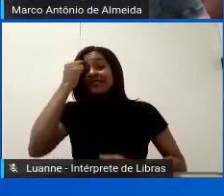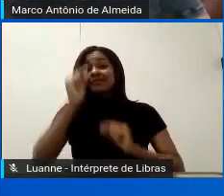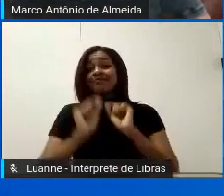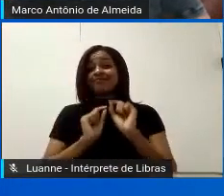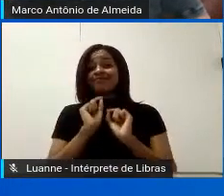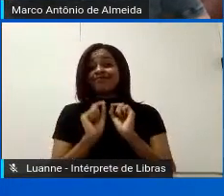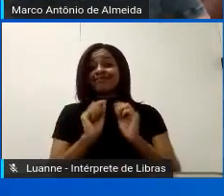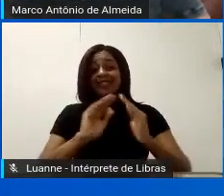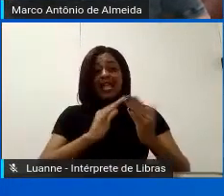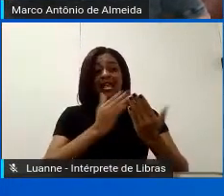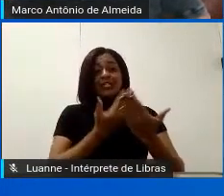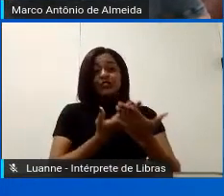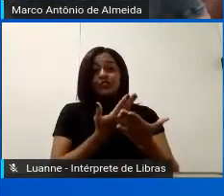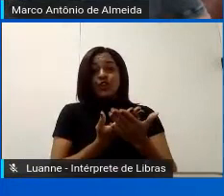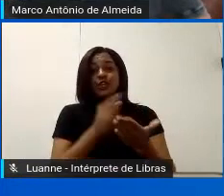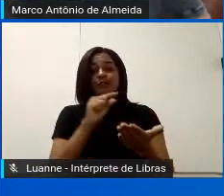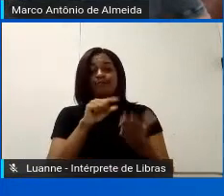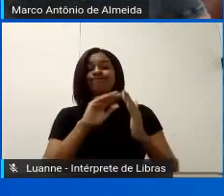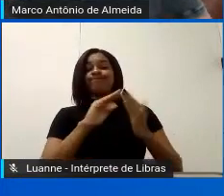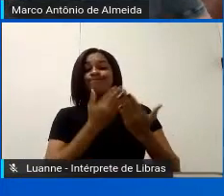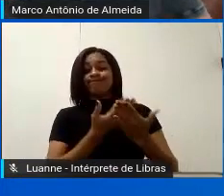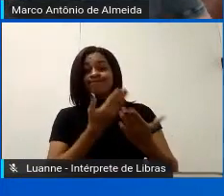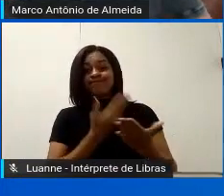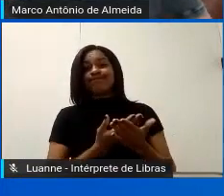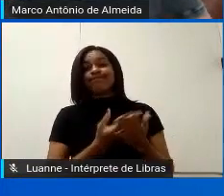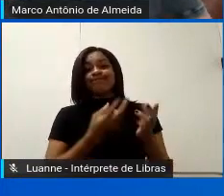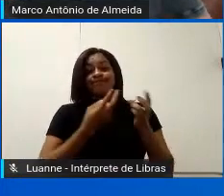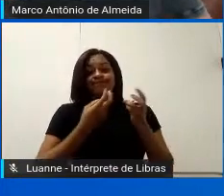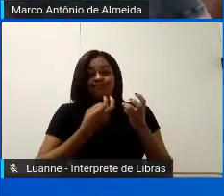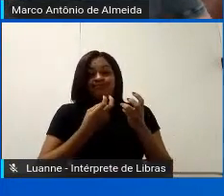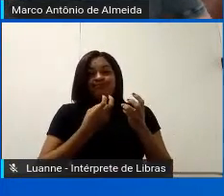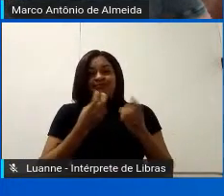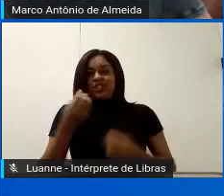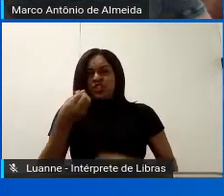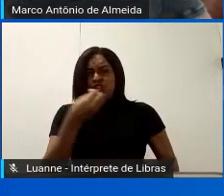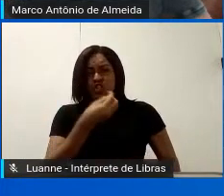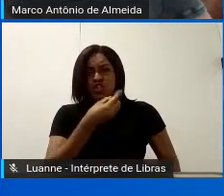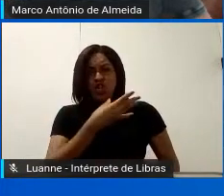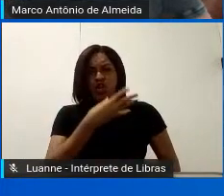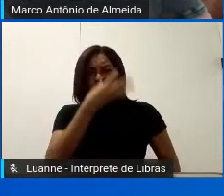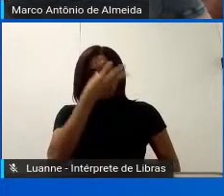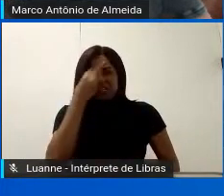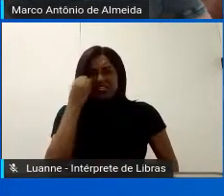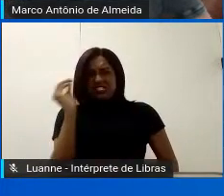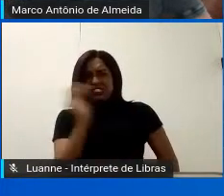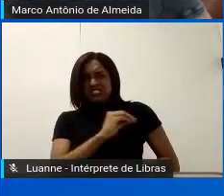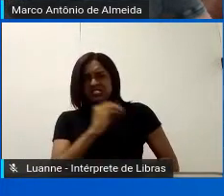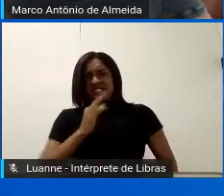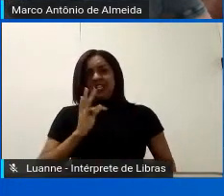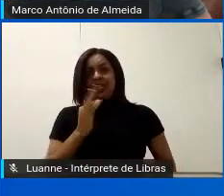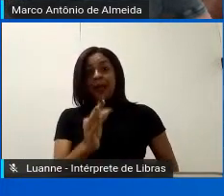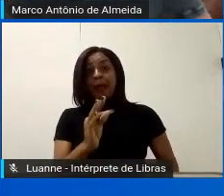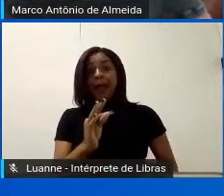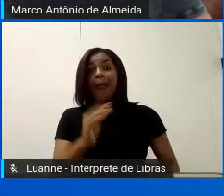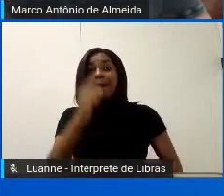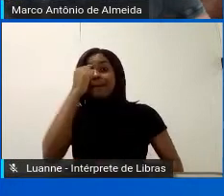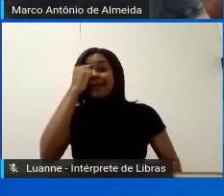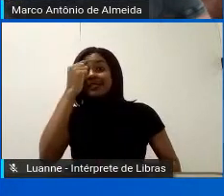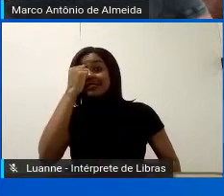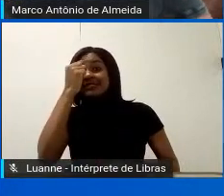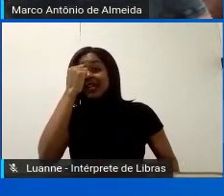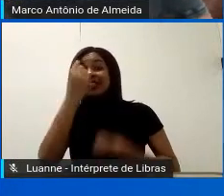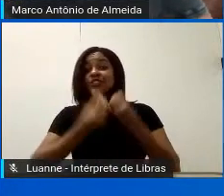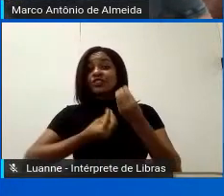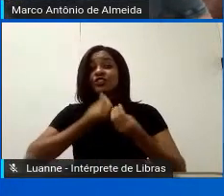e pensar em escola hoje não pode deixar de lado as novas tecnologias só que elas têm que ser pensadas né de uma maneira crítica né e